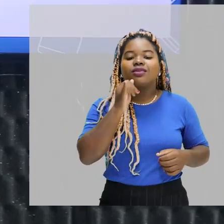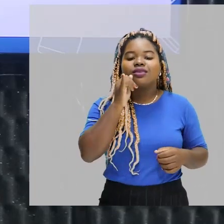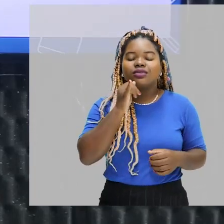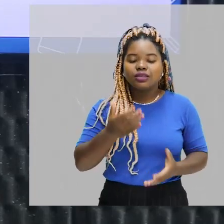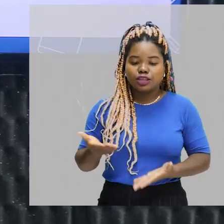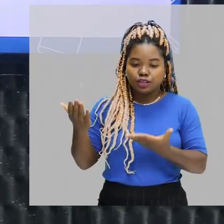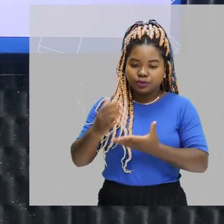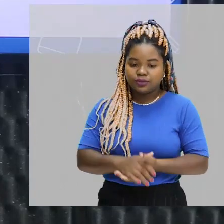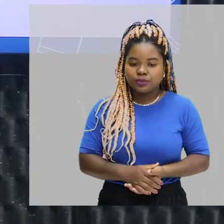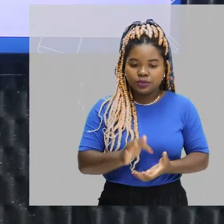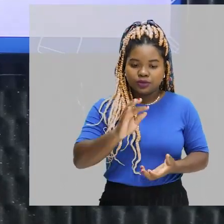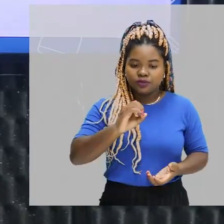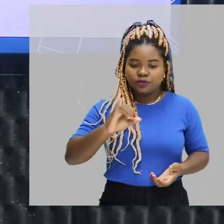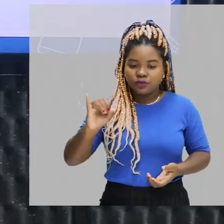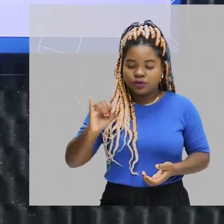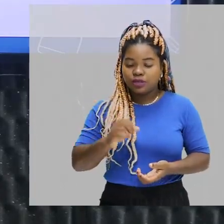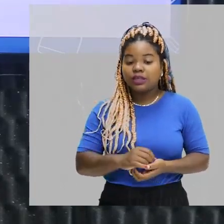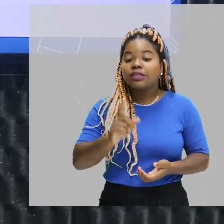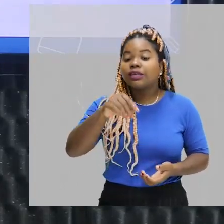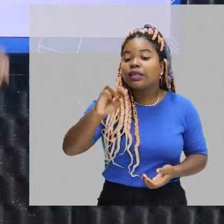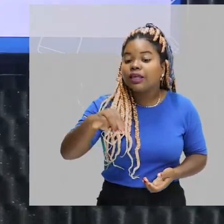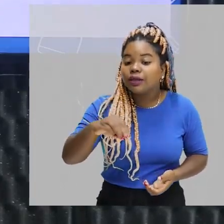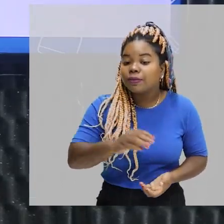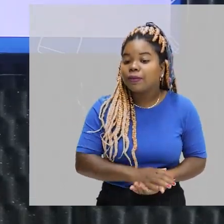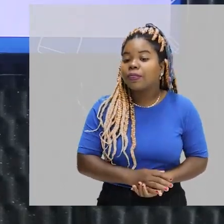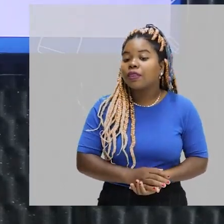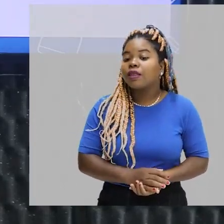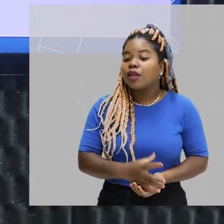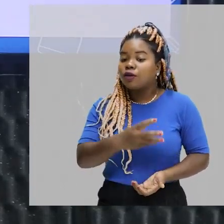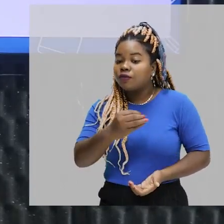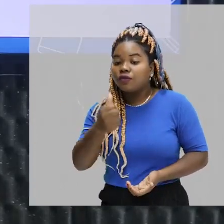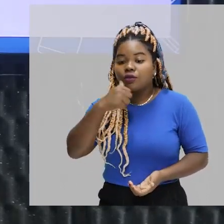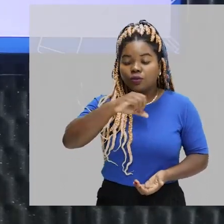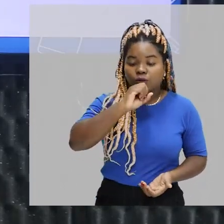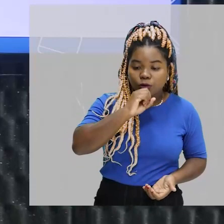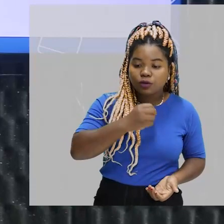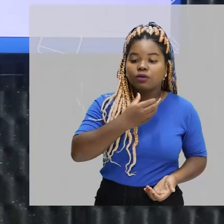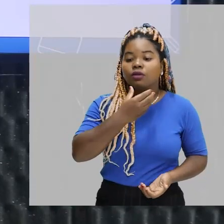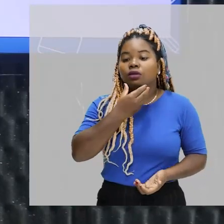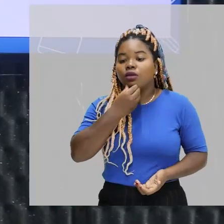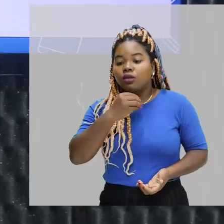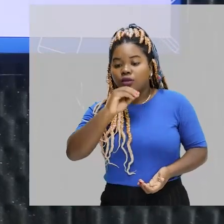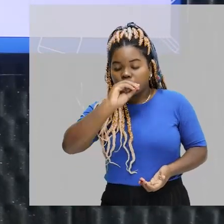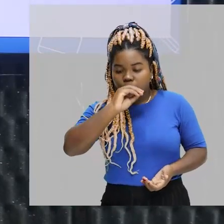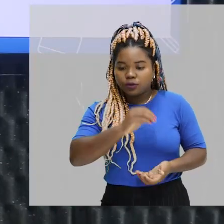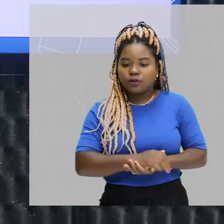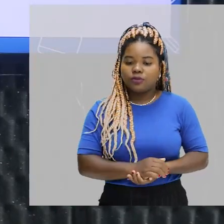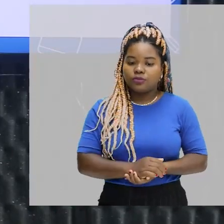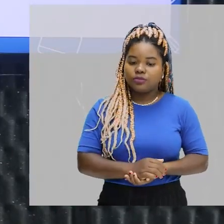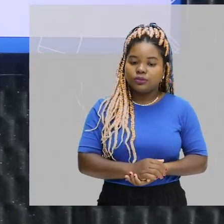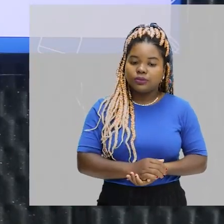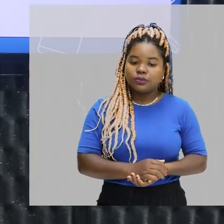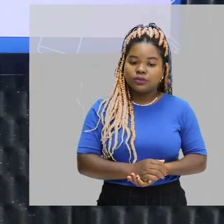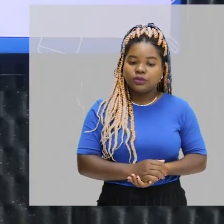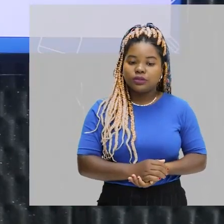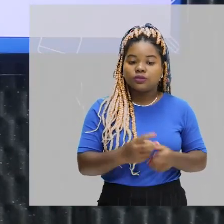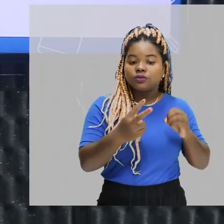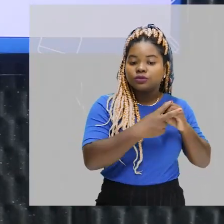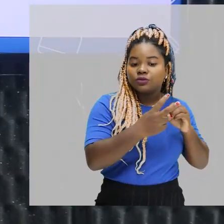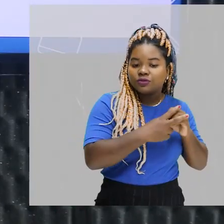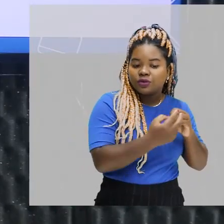de diversão. Quem foi? O filho, a mãe e o pai. Aí, nesse caso, o verbo vai ficar no